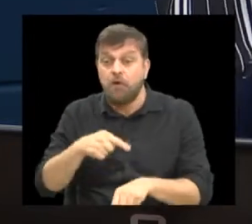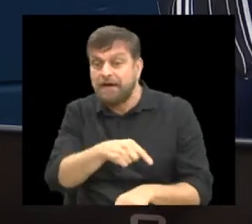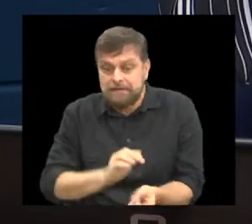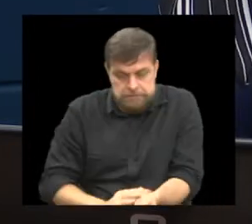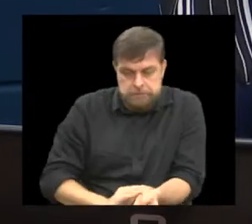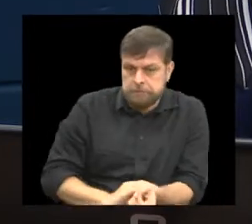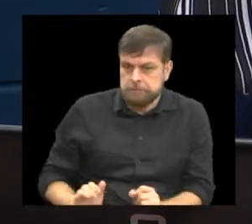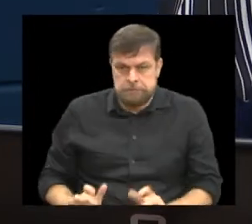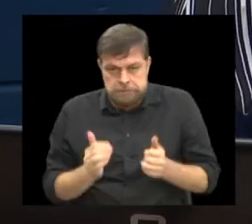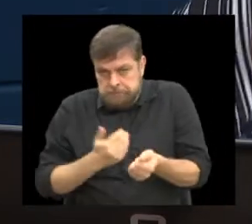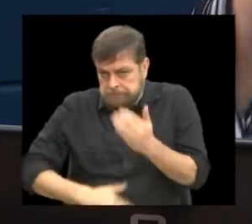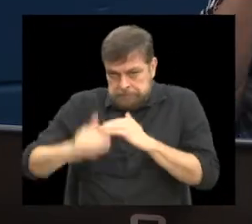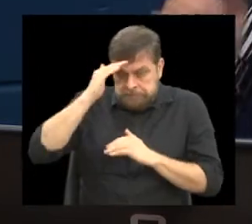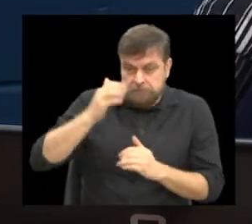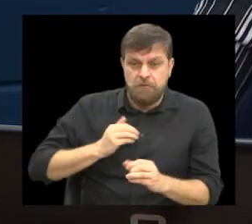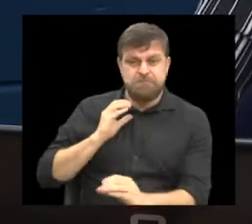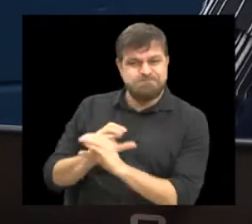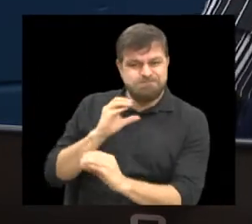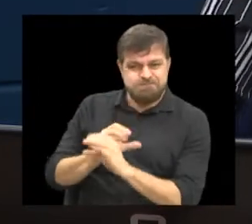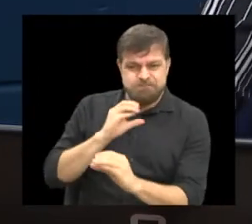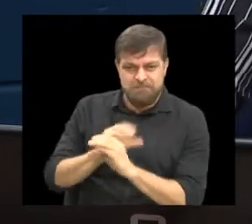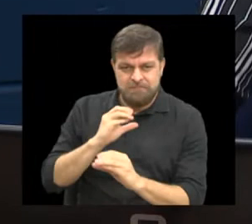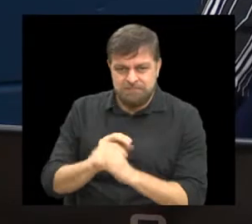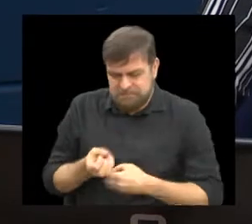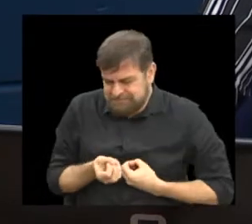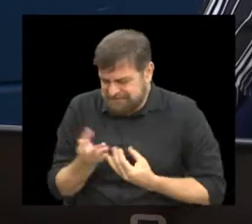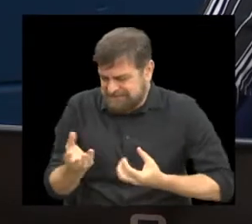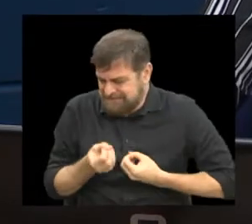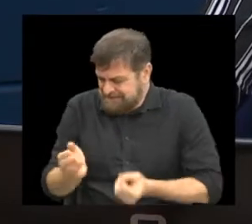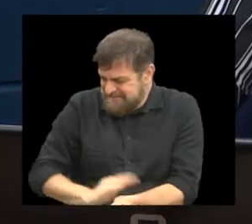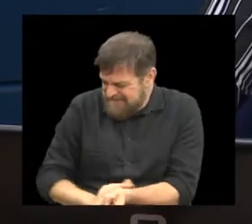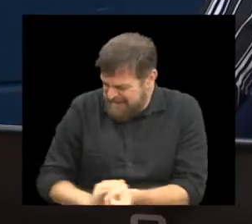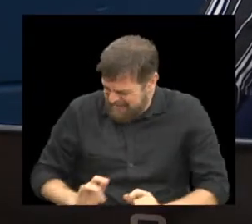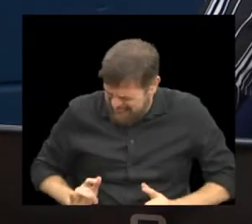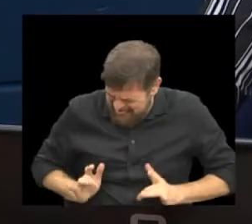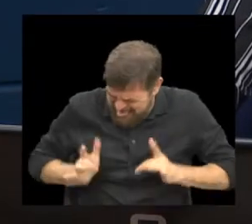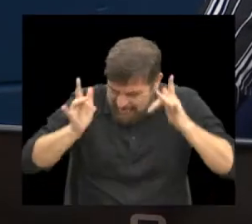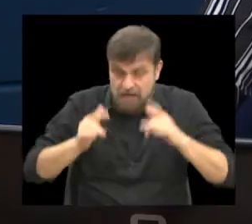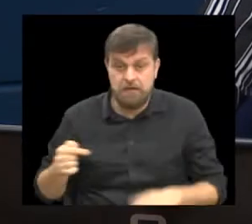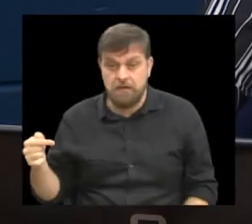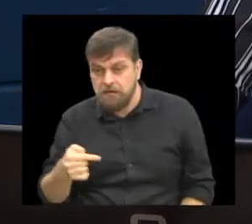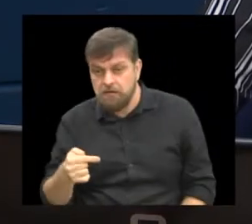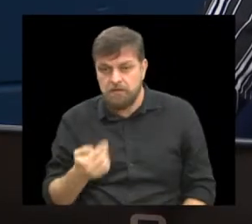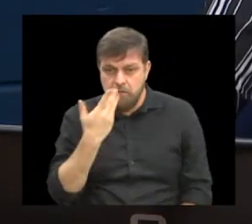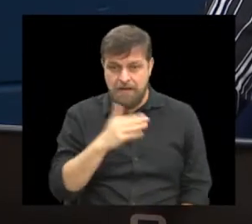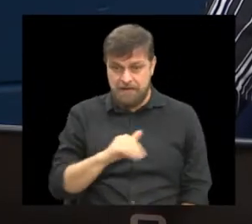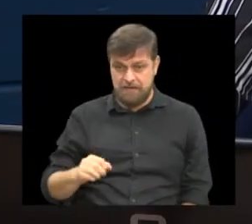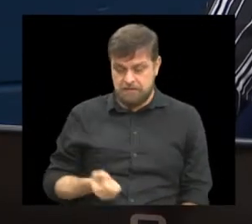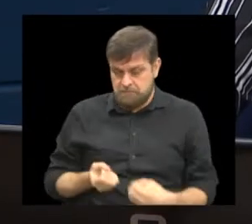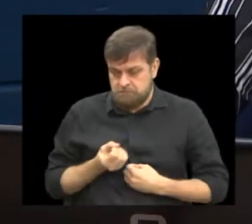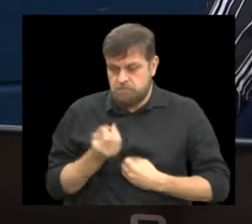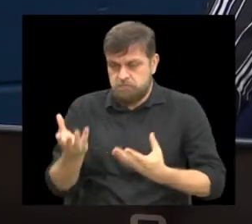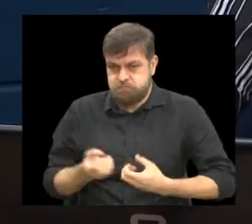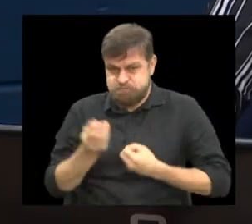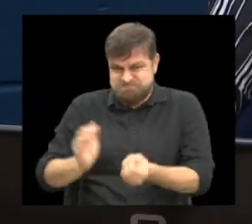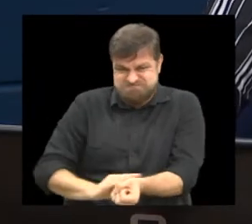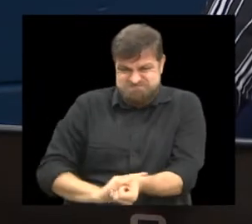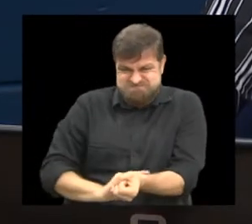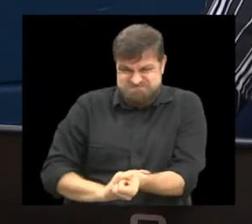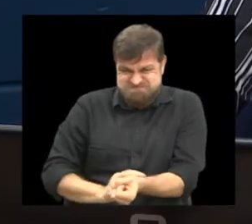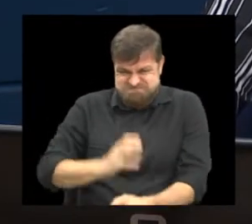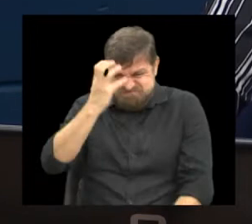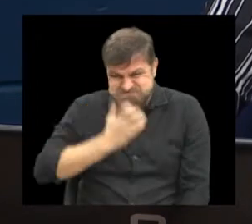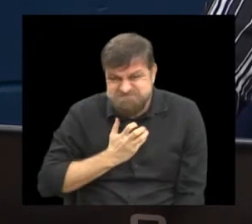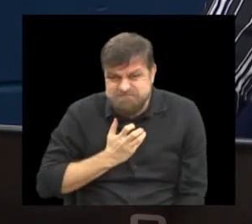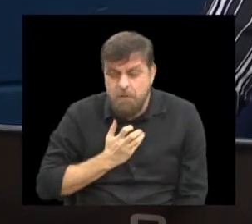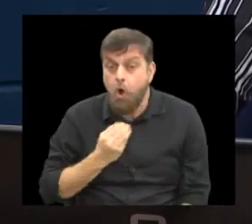no momento da dificuldade da comunicação, de expor o que quer, no momento de uma dor, e a criança pode externalizar isso de uma forma agressiva, por